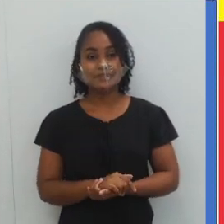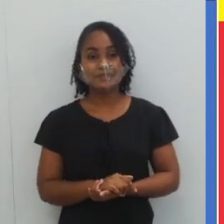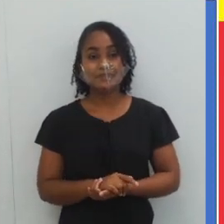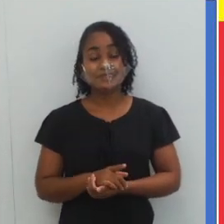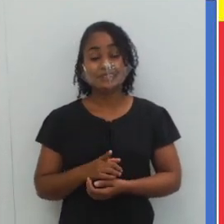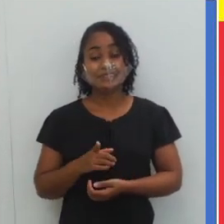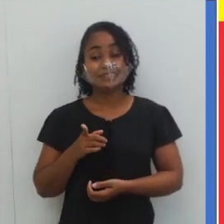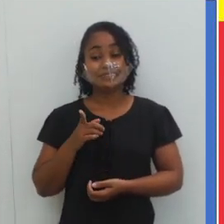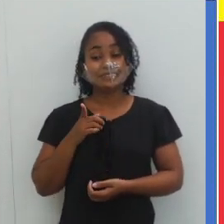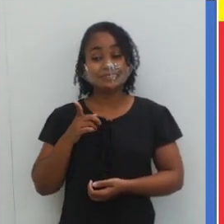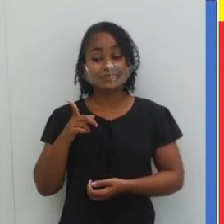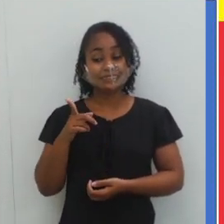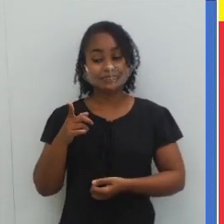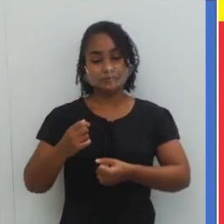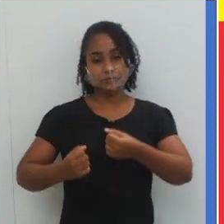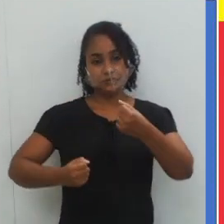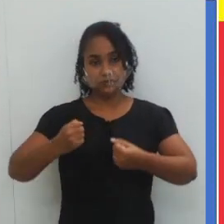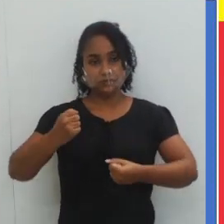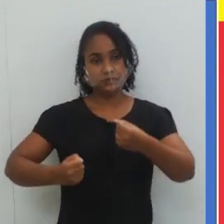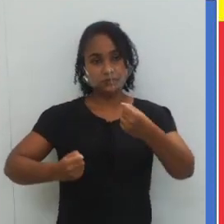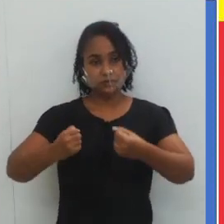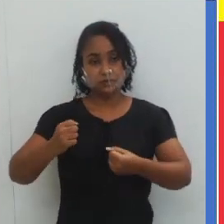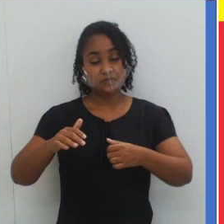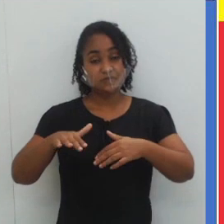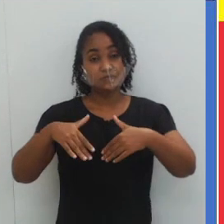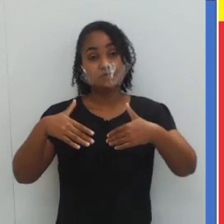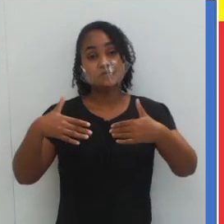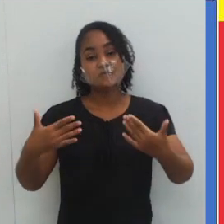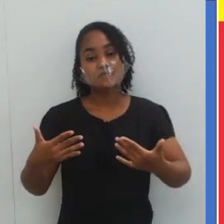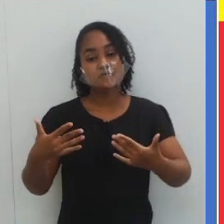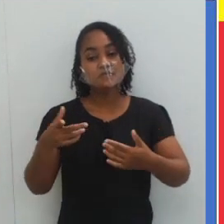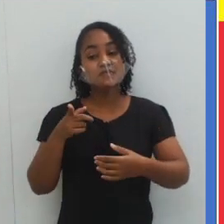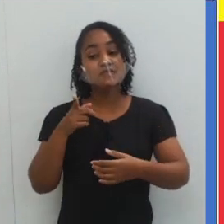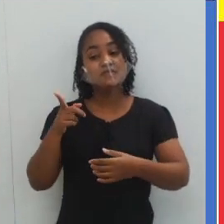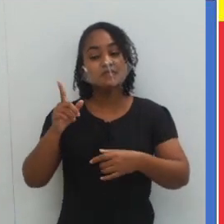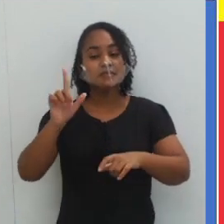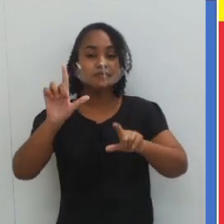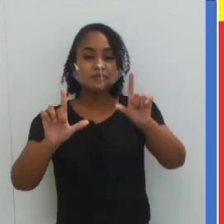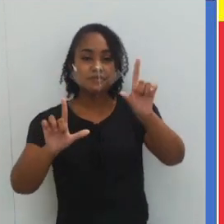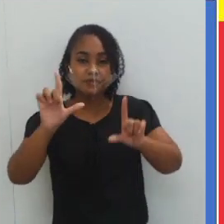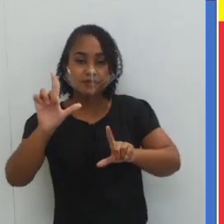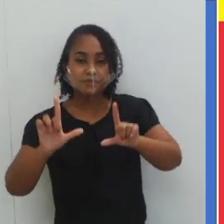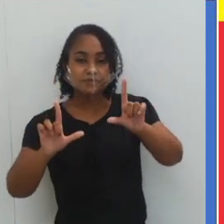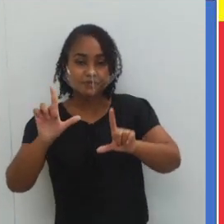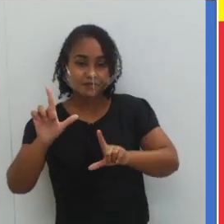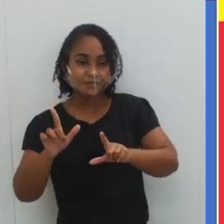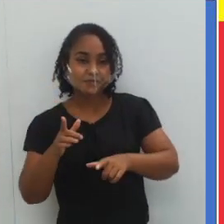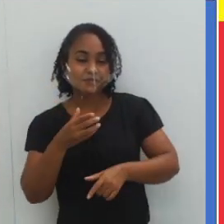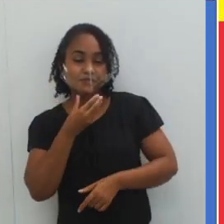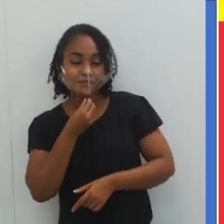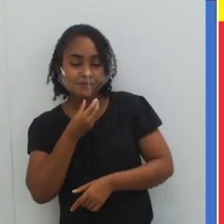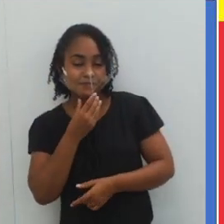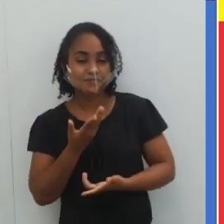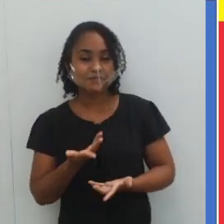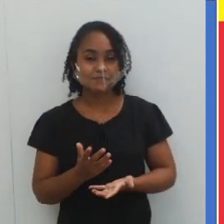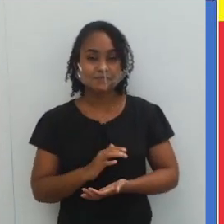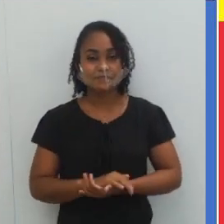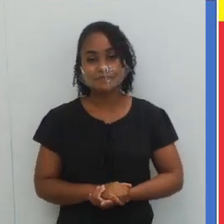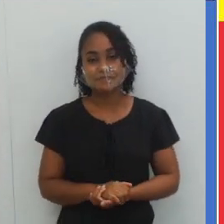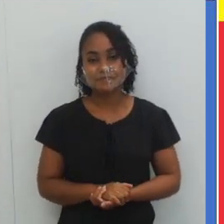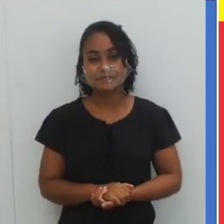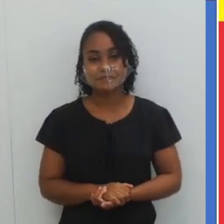She was driving, ela estava dirigindo, when he watched TV, quando ele